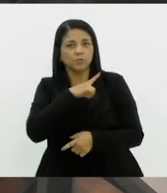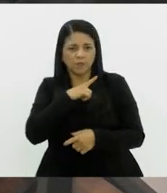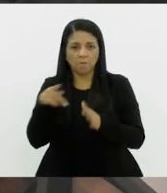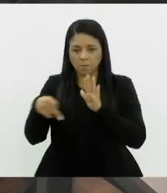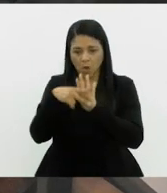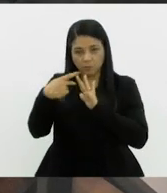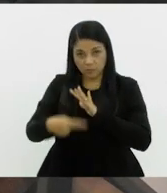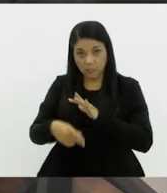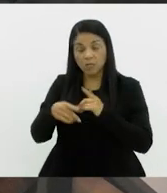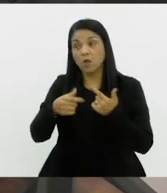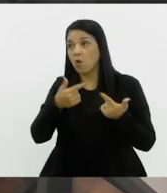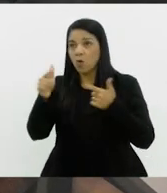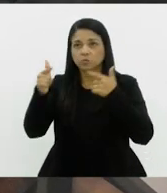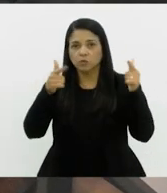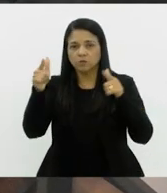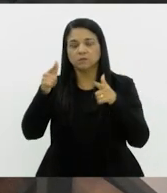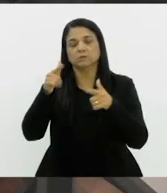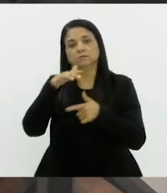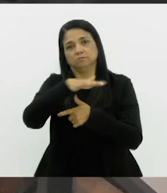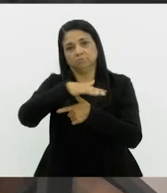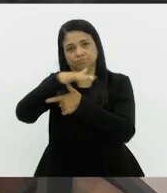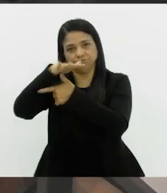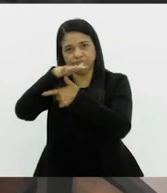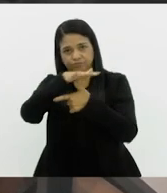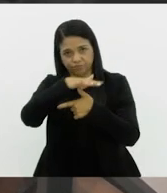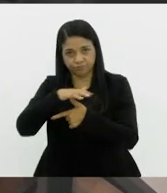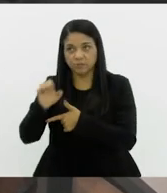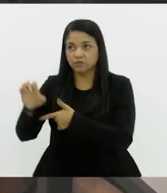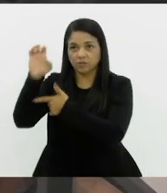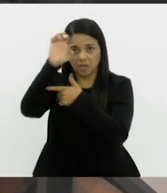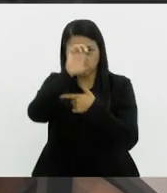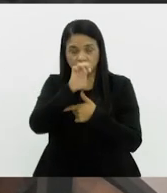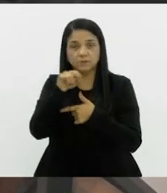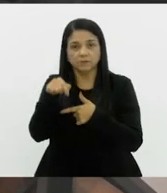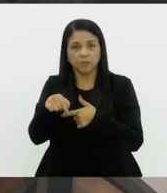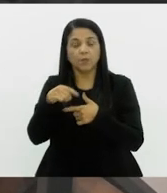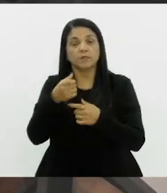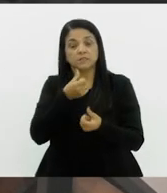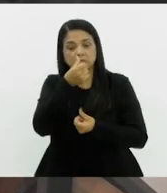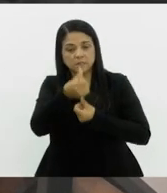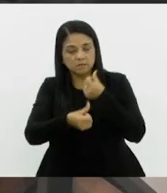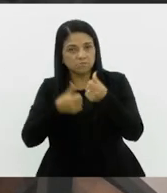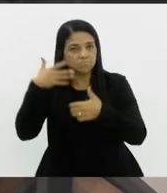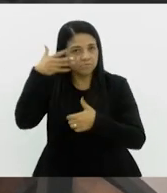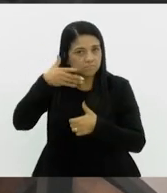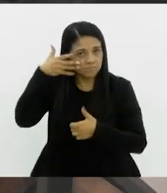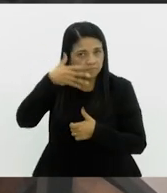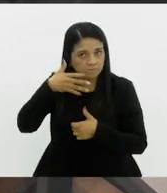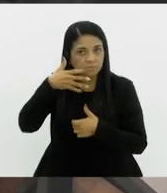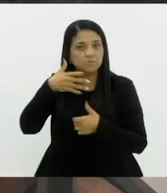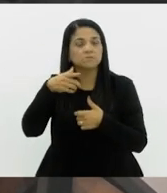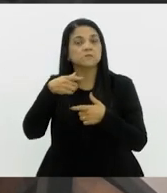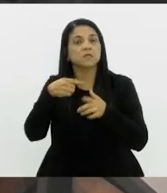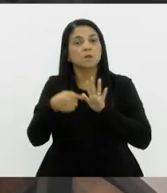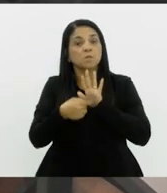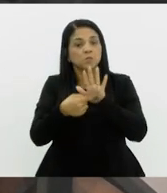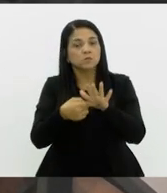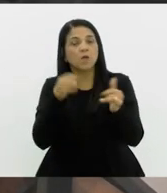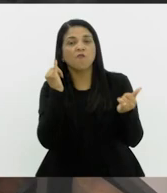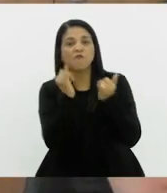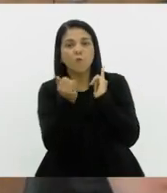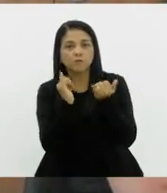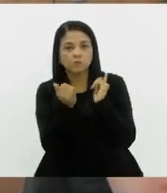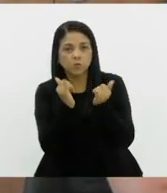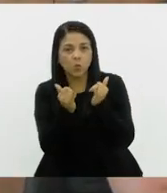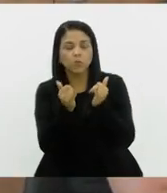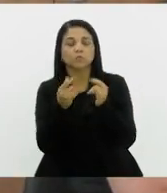também é frequentado por aeronaves que vêm de fora. Portanto, esse ciclo semestral se preocuparia também em trazer essas mesmas informações